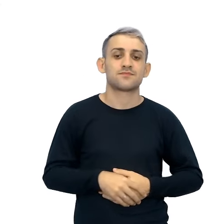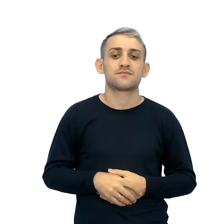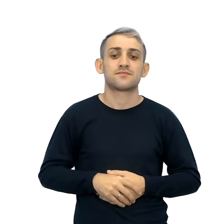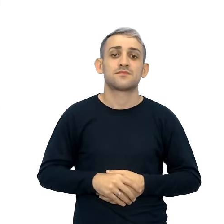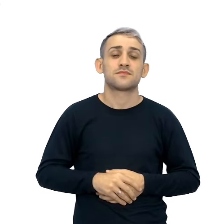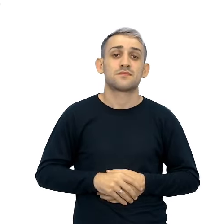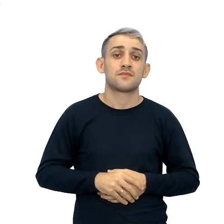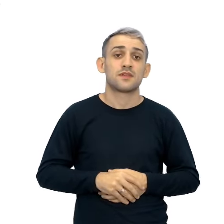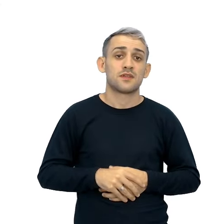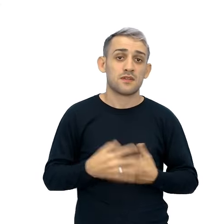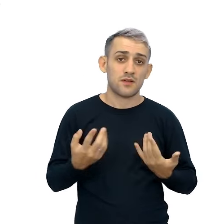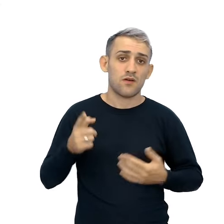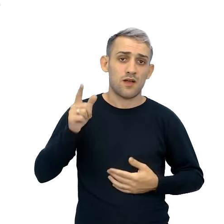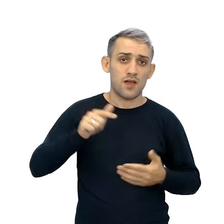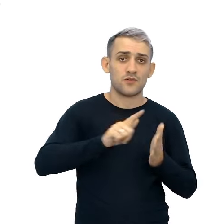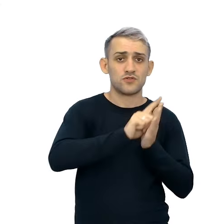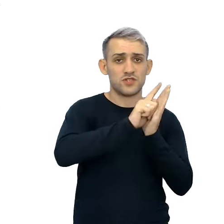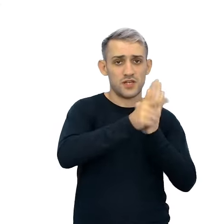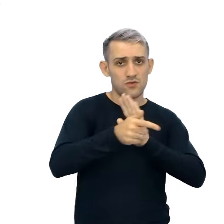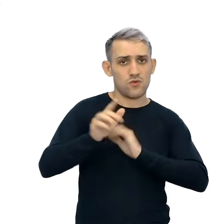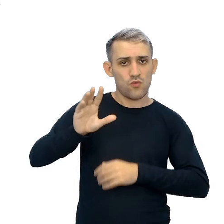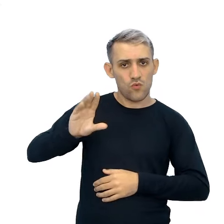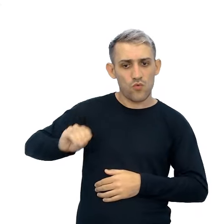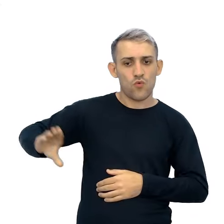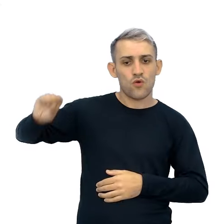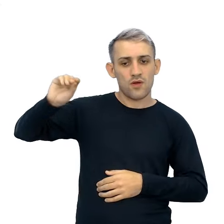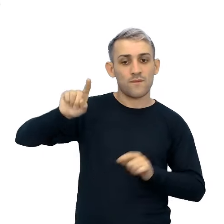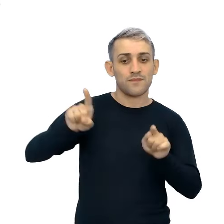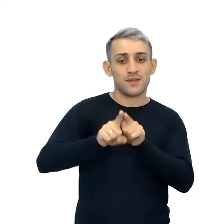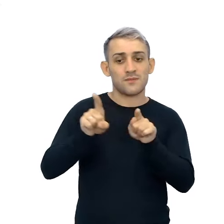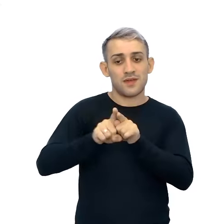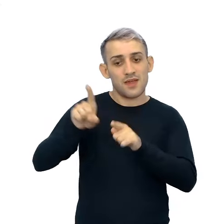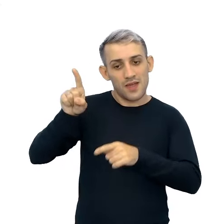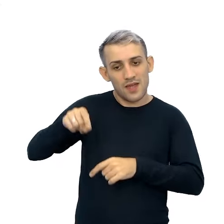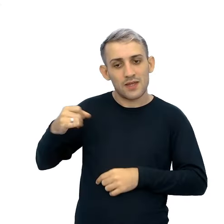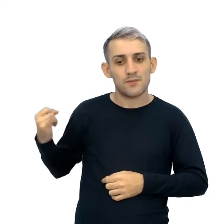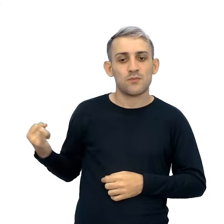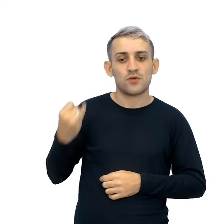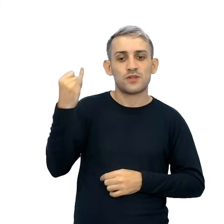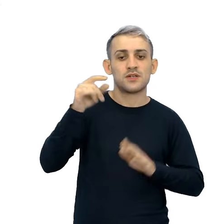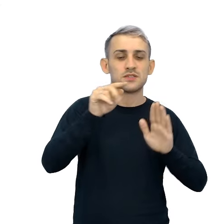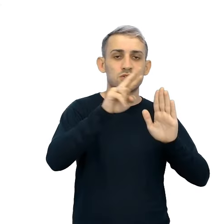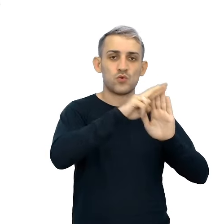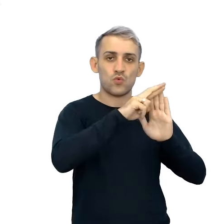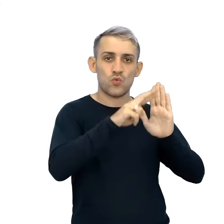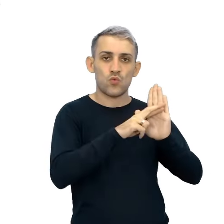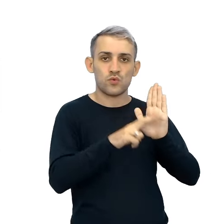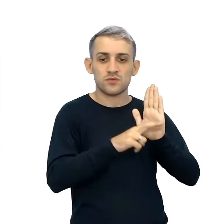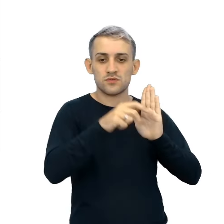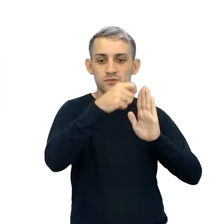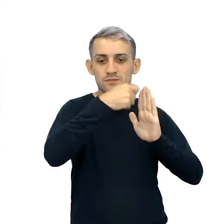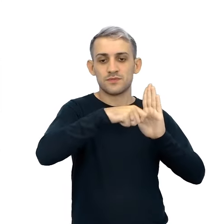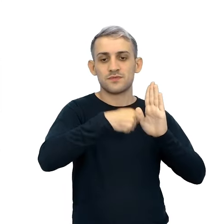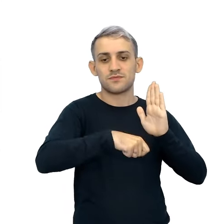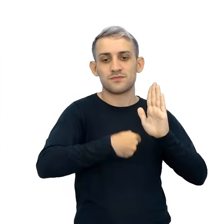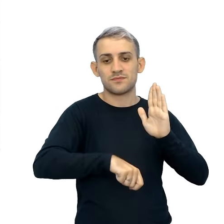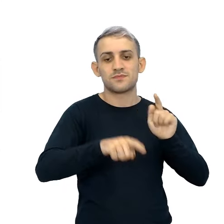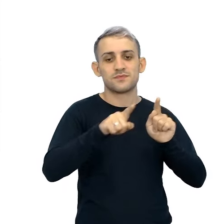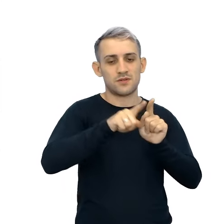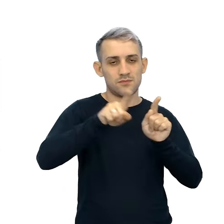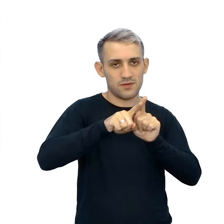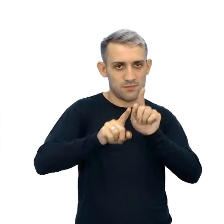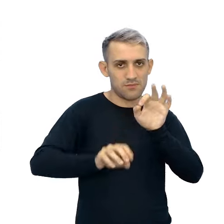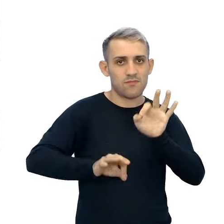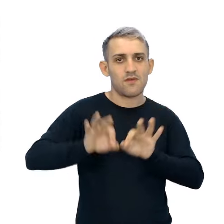Então, apesar de ser um gênero oral, é fundamental que os roteiros escritos sejam